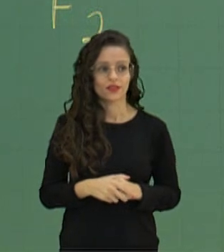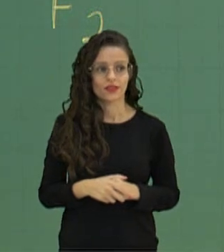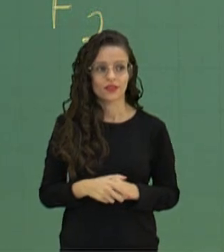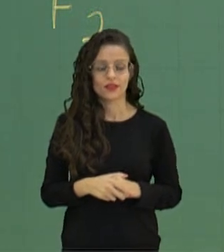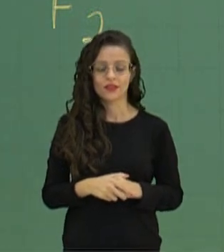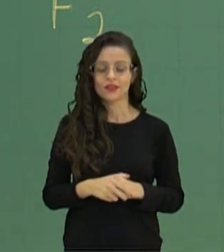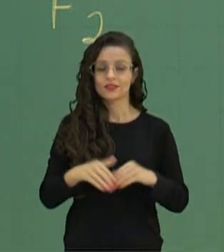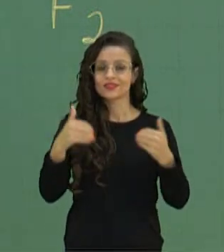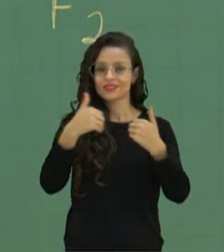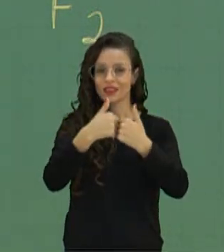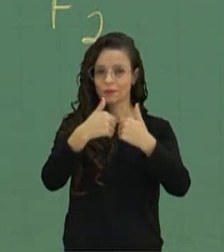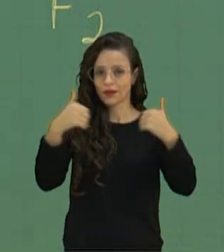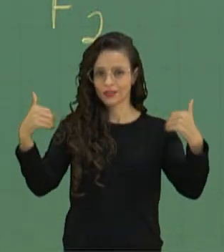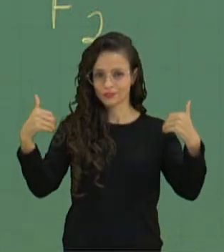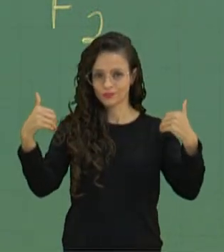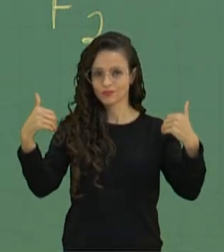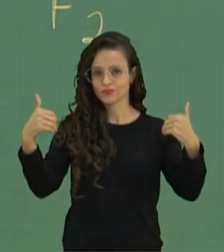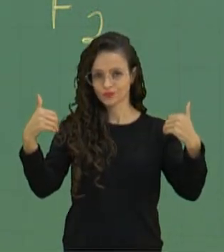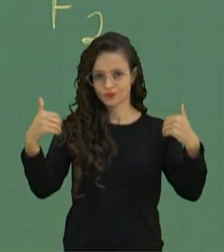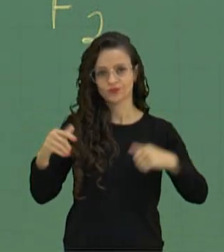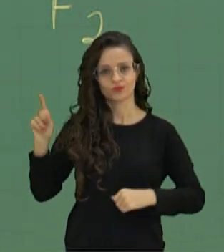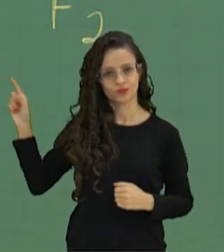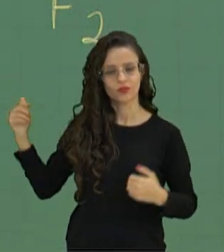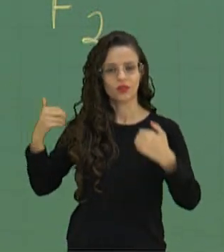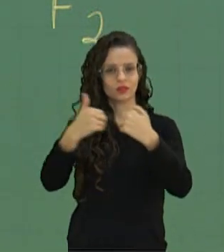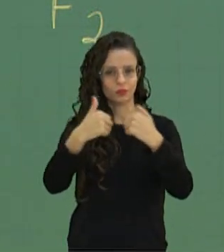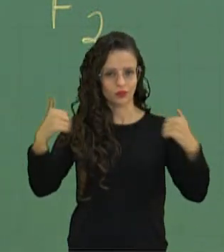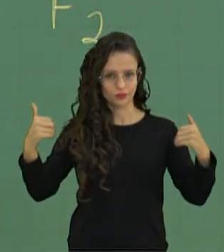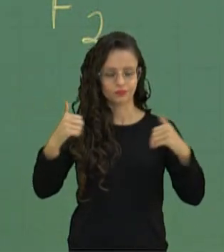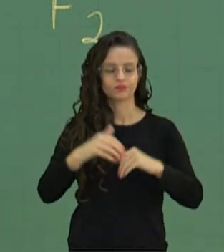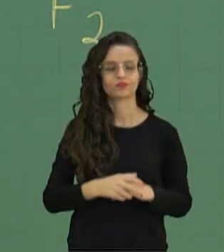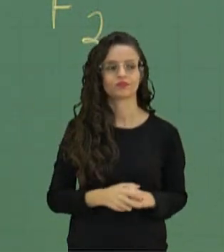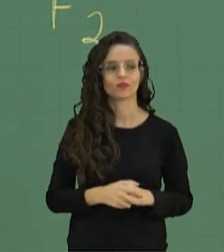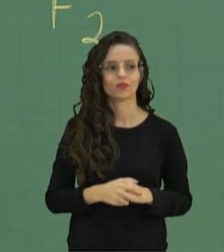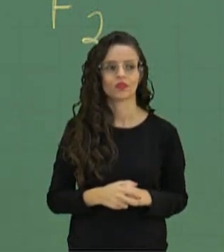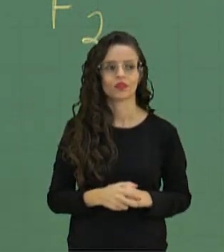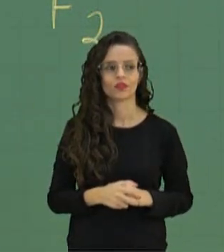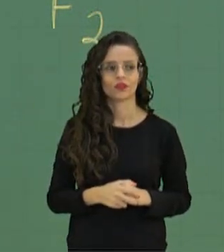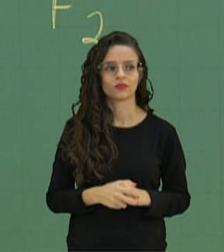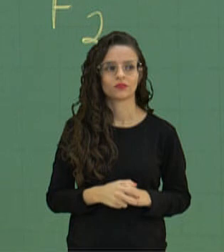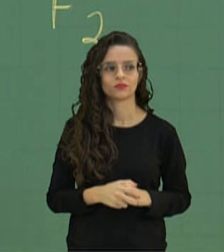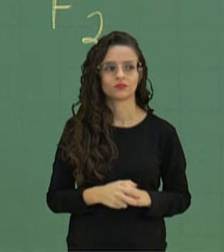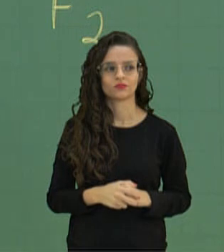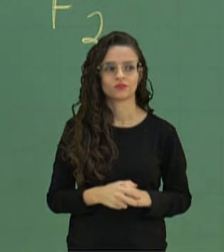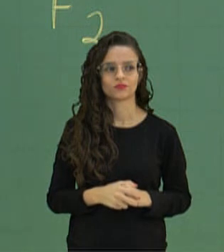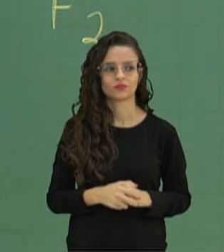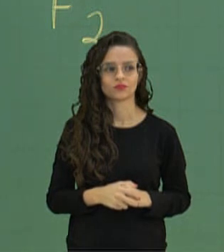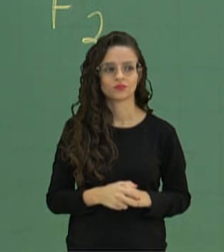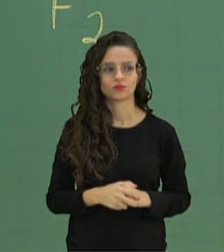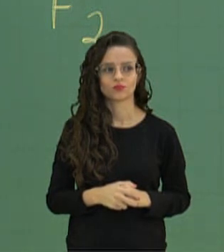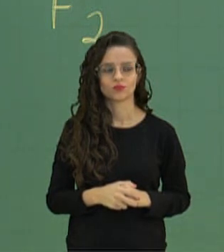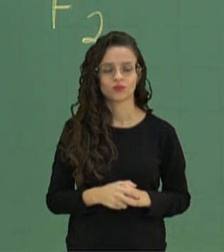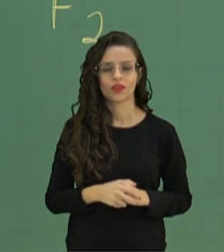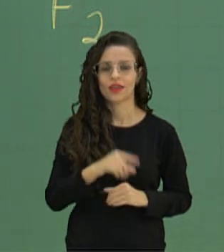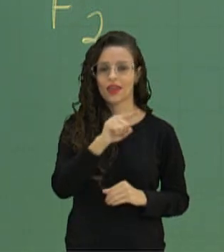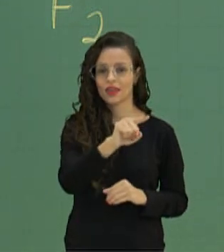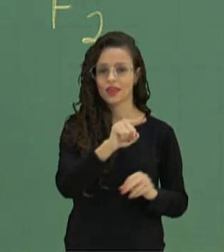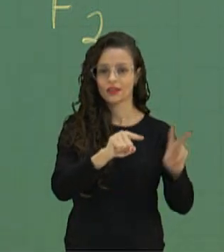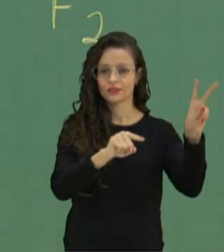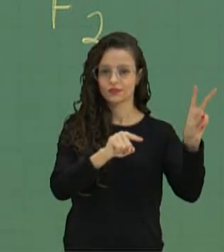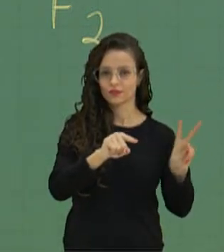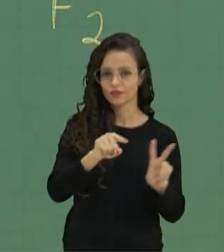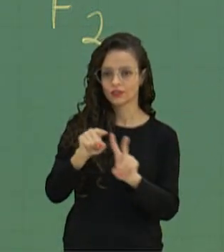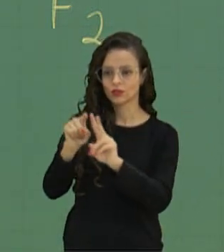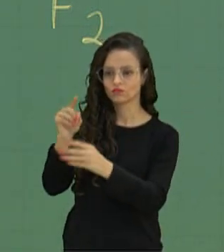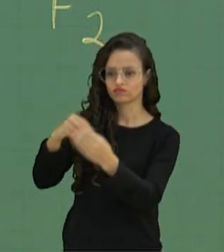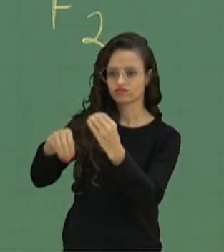se separam, certo, pessoal? Se separam. Vamos supor que esse fator entrasse em contato com aquele de lá. Aí